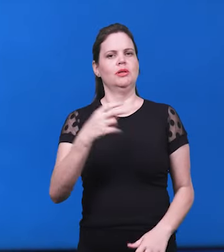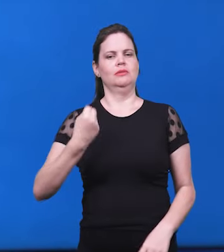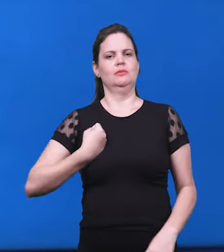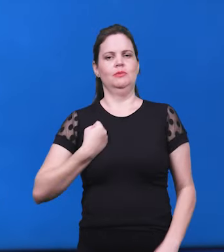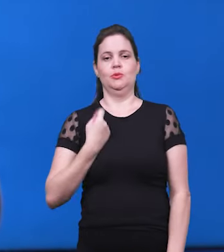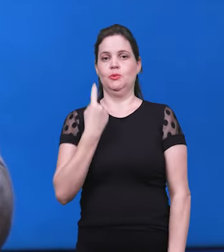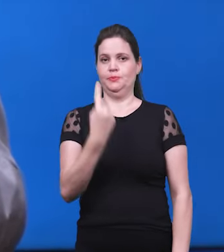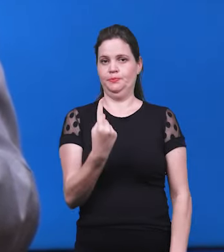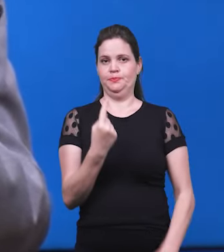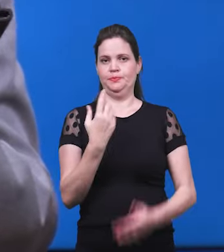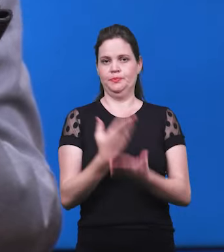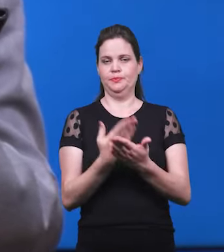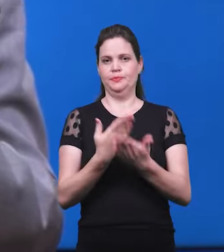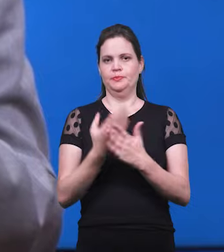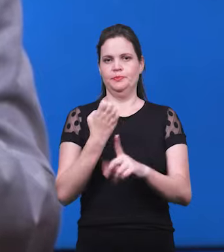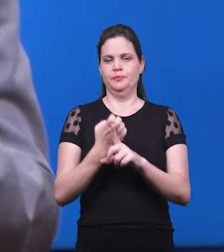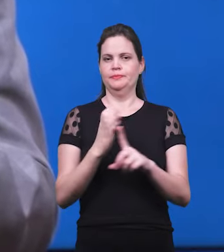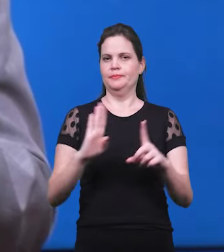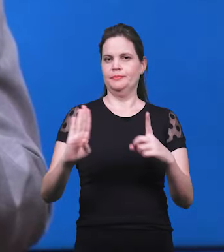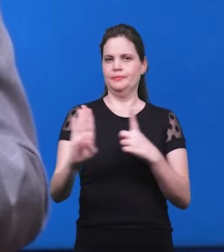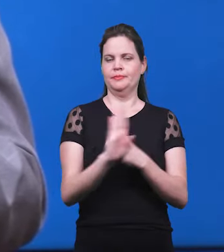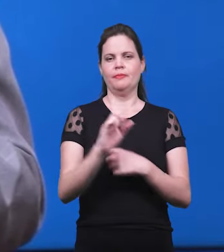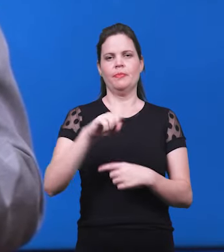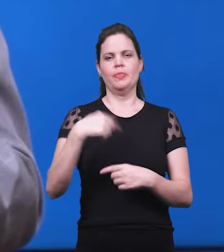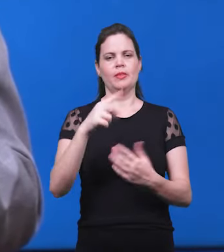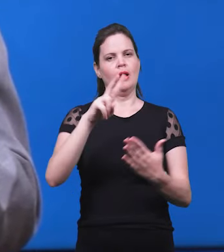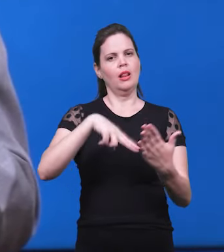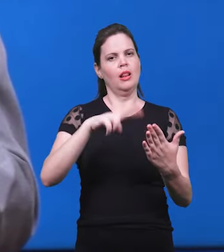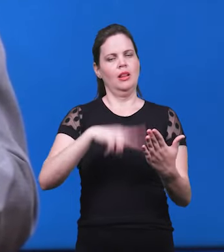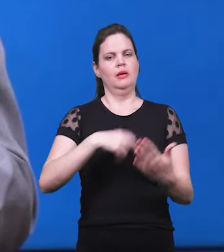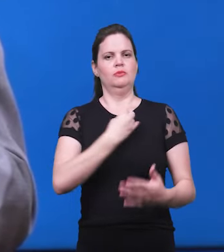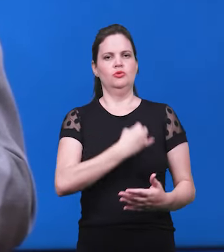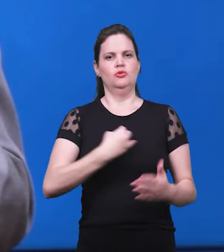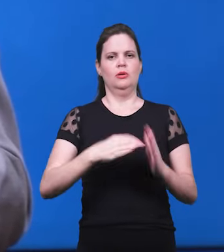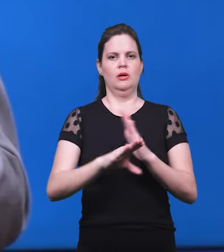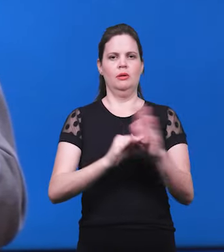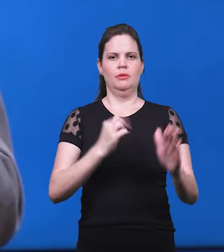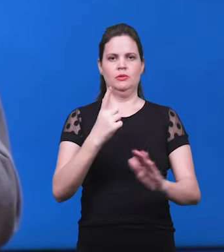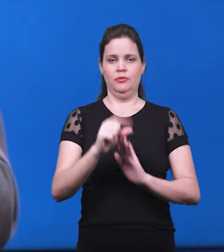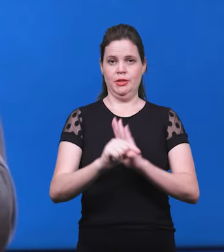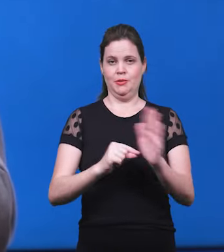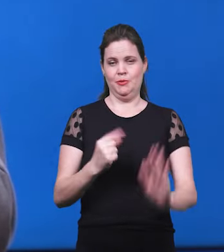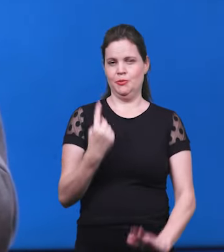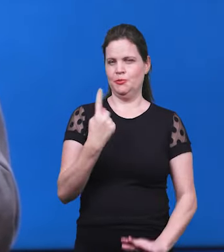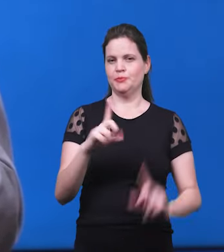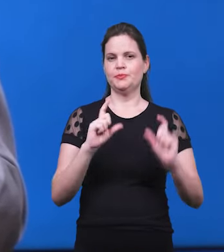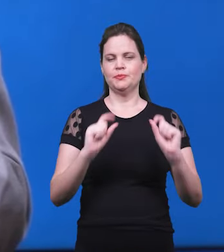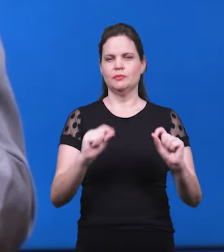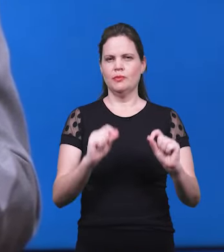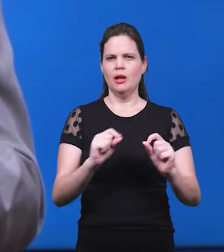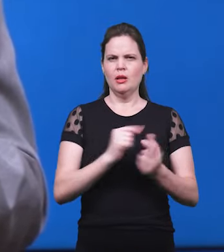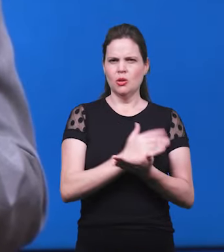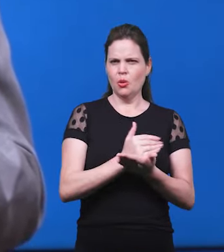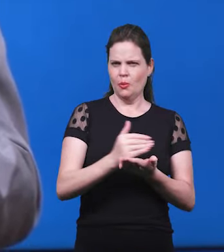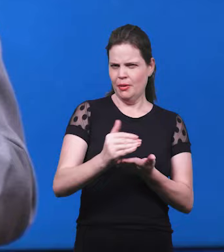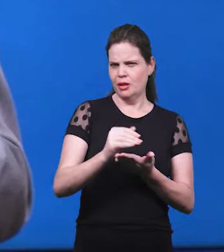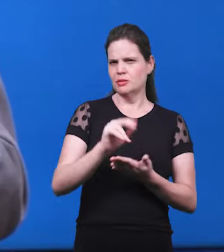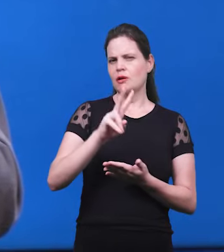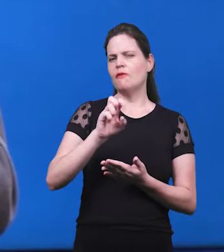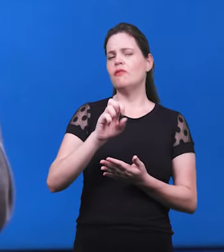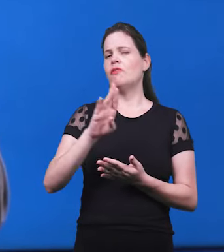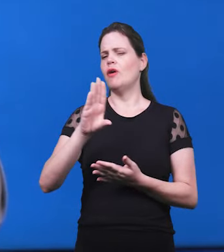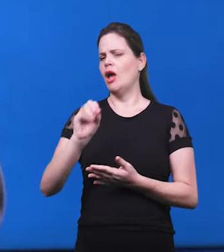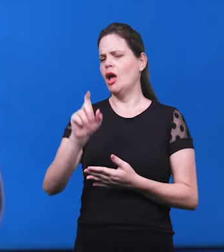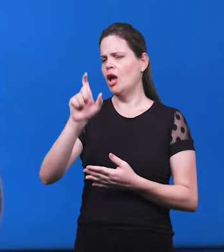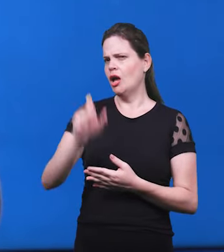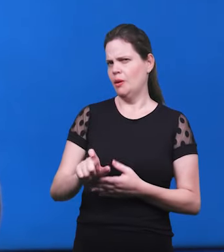1 da Escola Bíblica Dominical, lemos no Evangelho de João, capítulo 1, verso 1, que no princípio era o Verbo, e